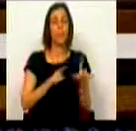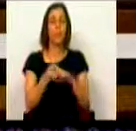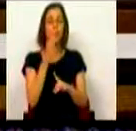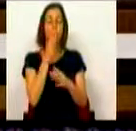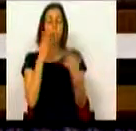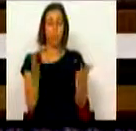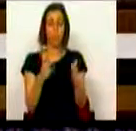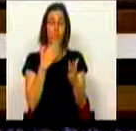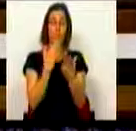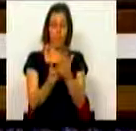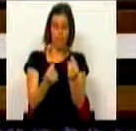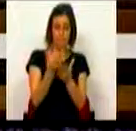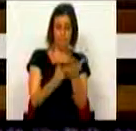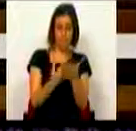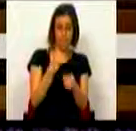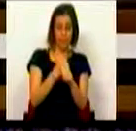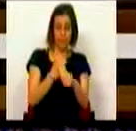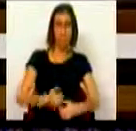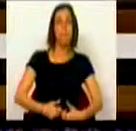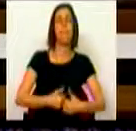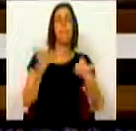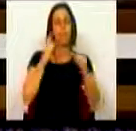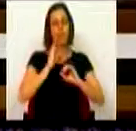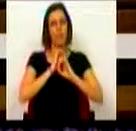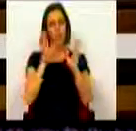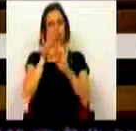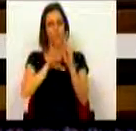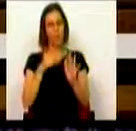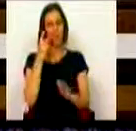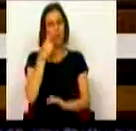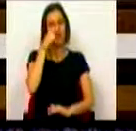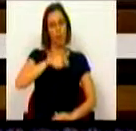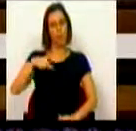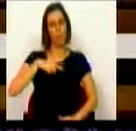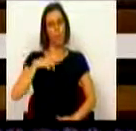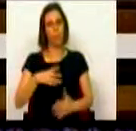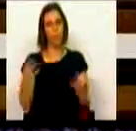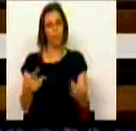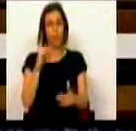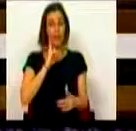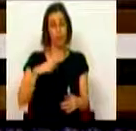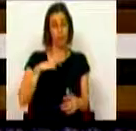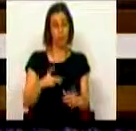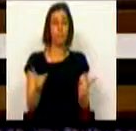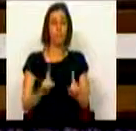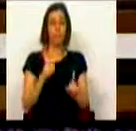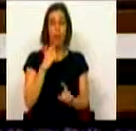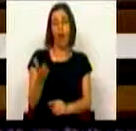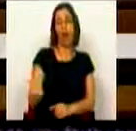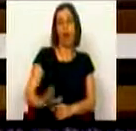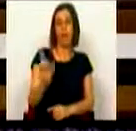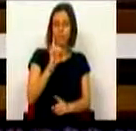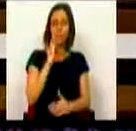deputados, a construção de um mercado de trabalho que melhore as condições de vida dos portugueses e das portuguesas não pode prescindir